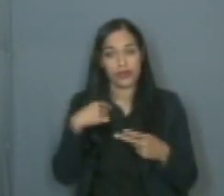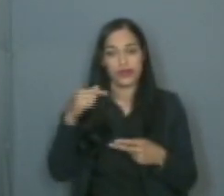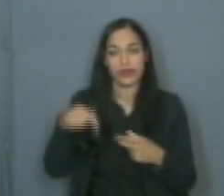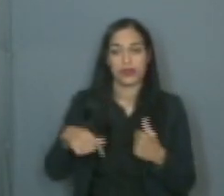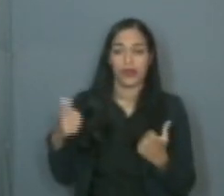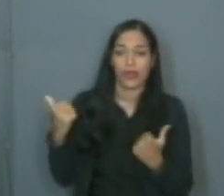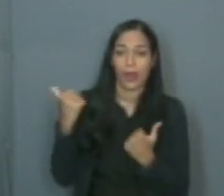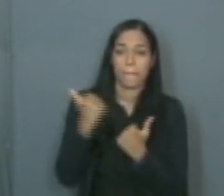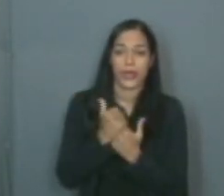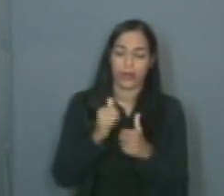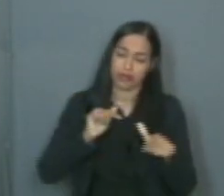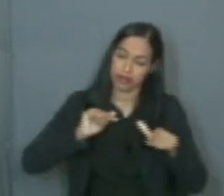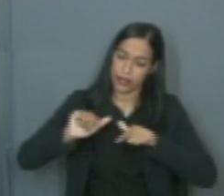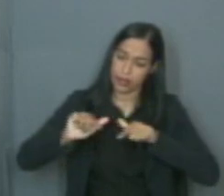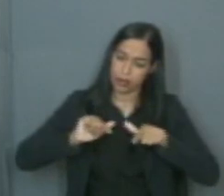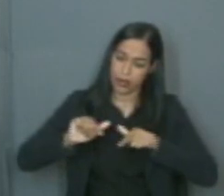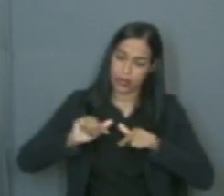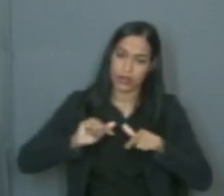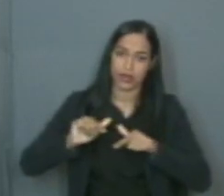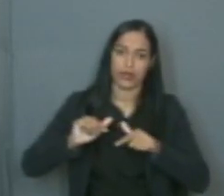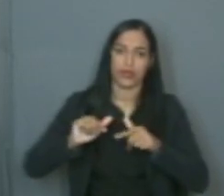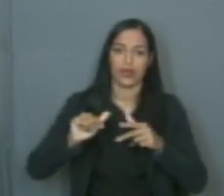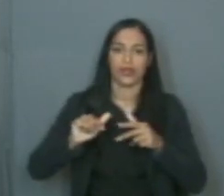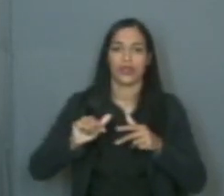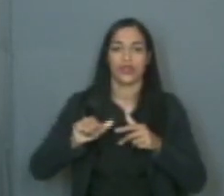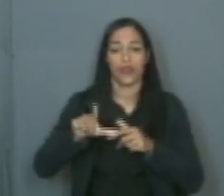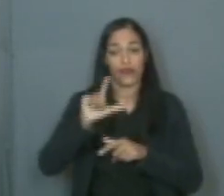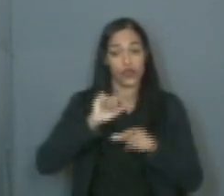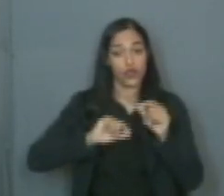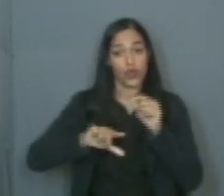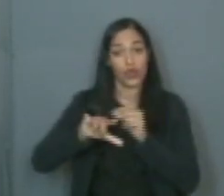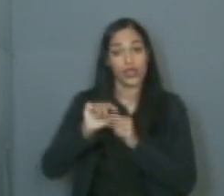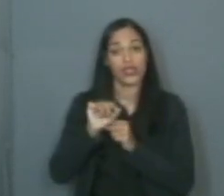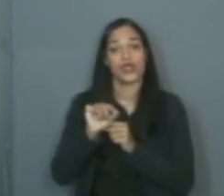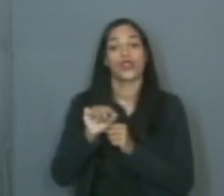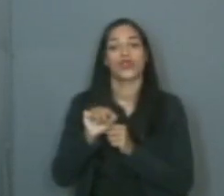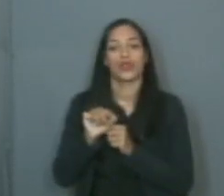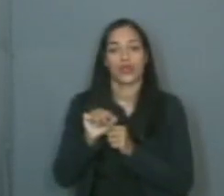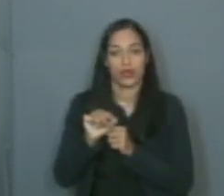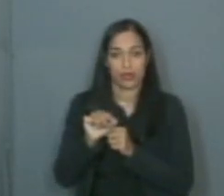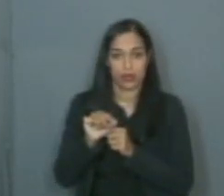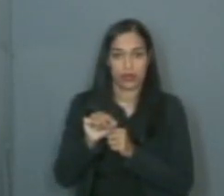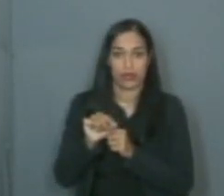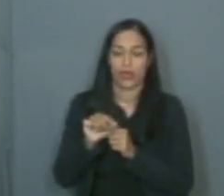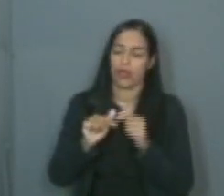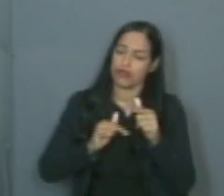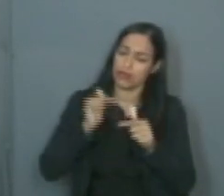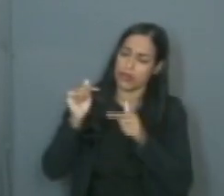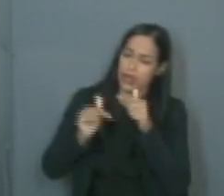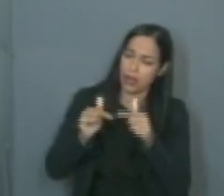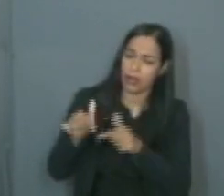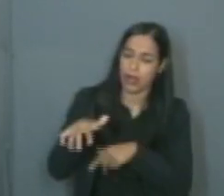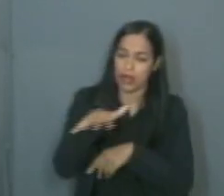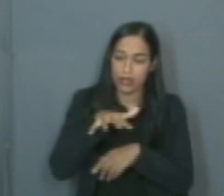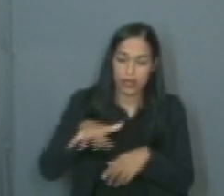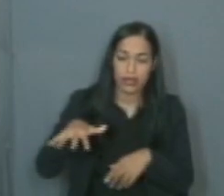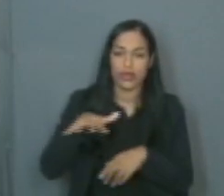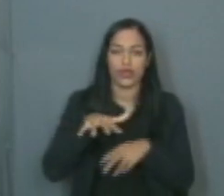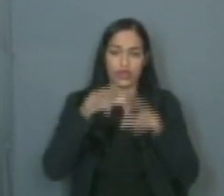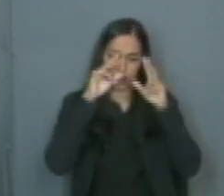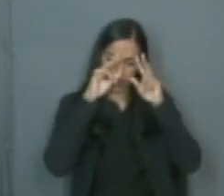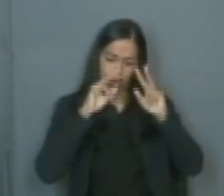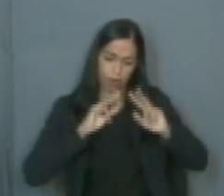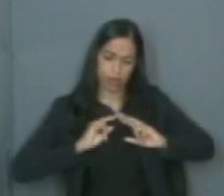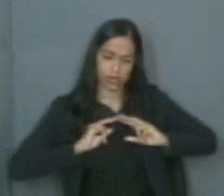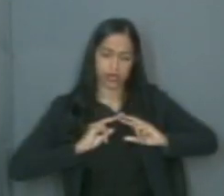dos trabalhadores e trabalhadoras. Fui eleito porque os trabalhadores dali me